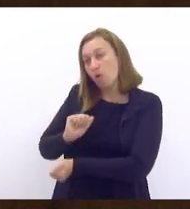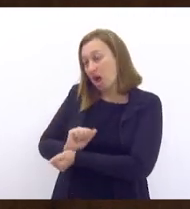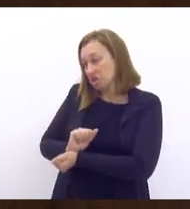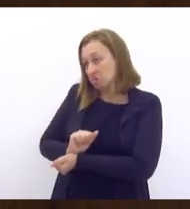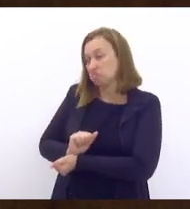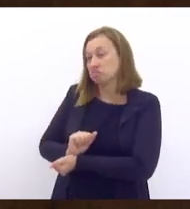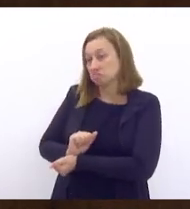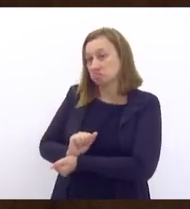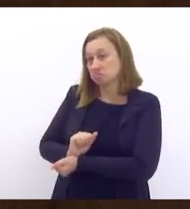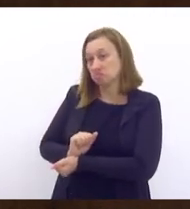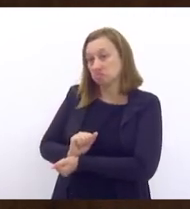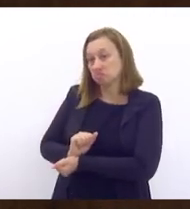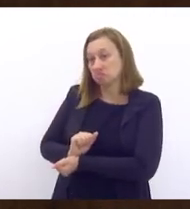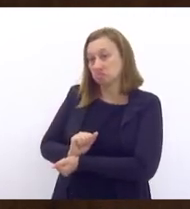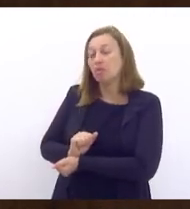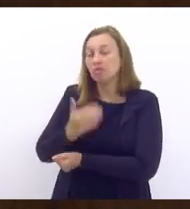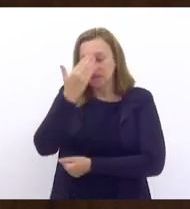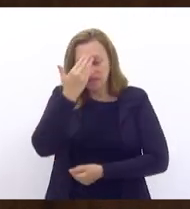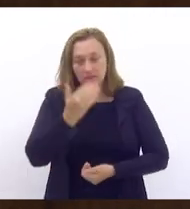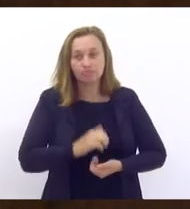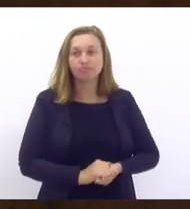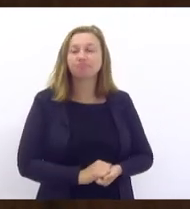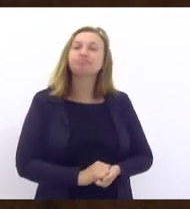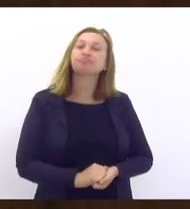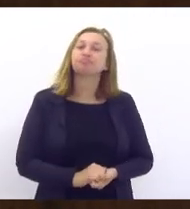sem... Obrigado.